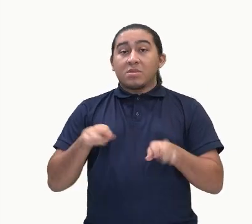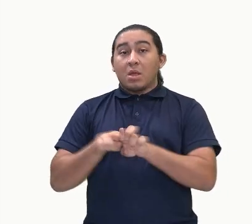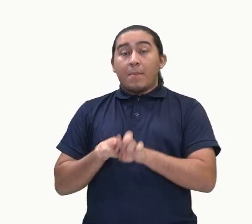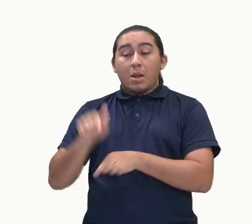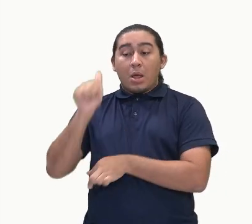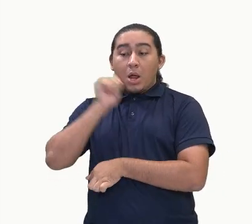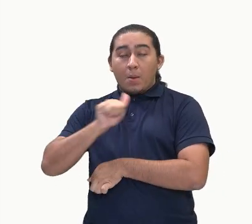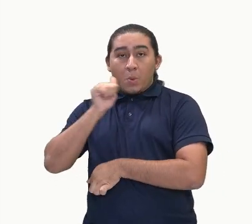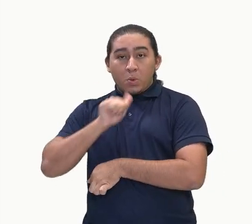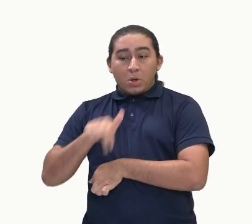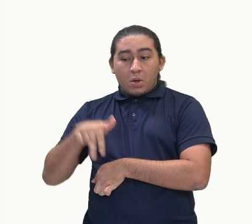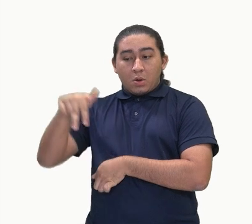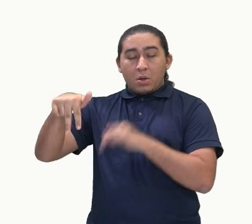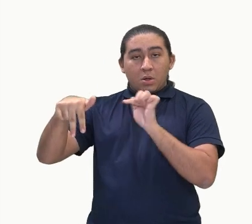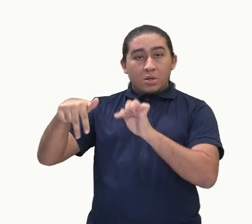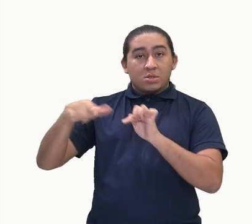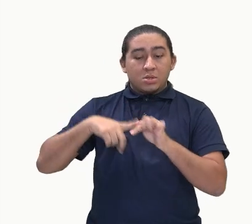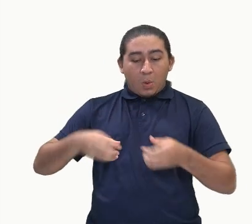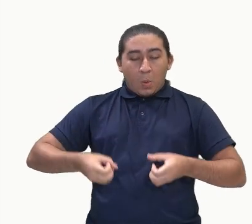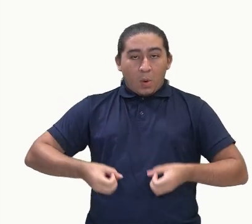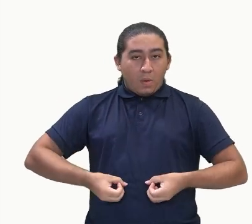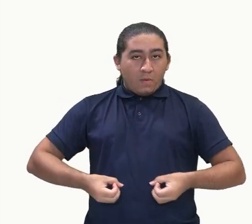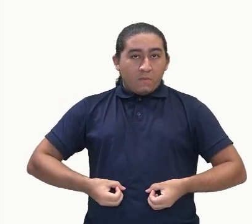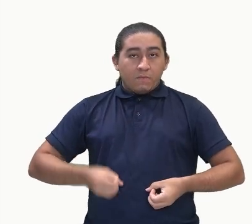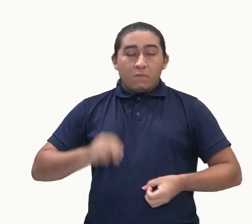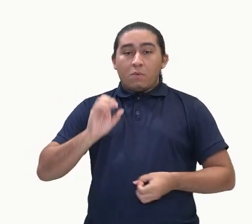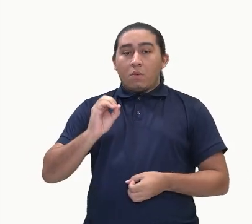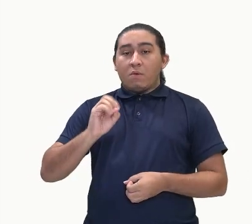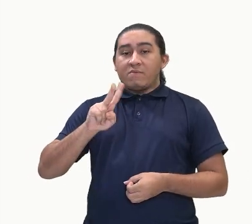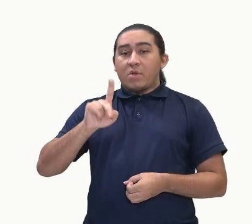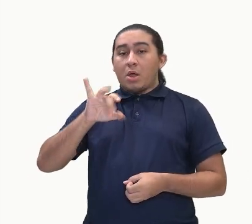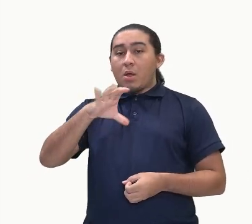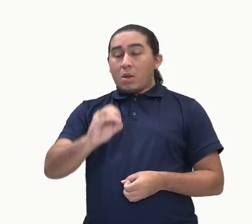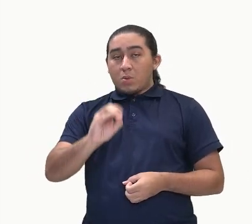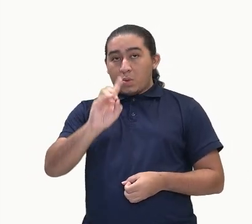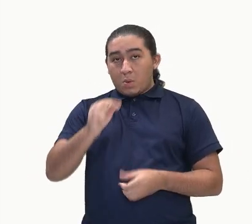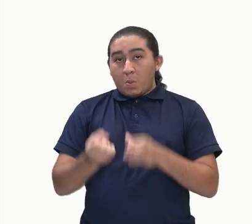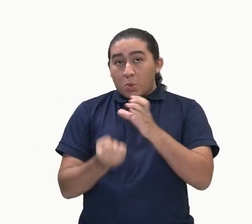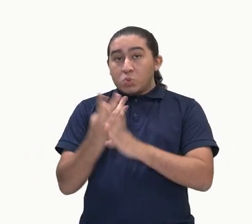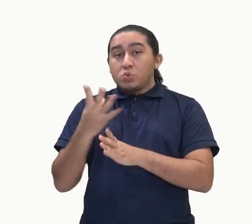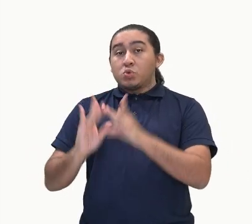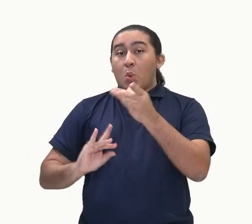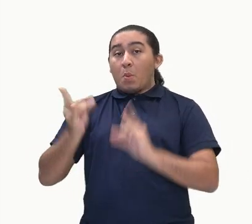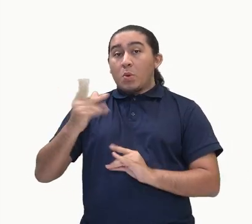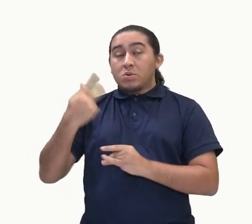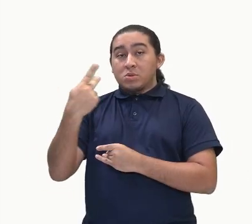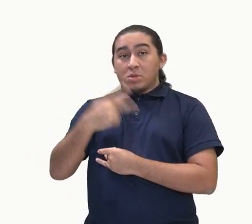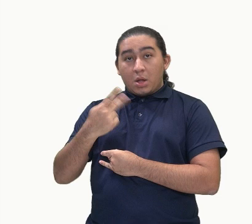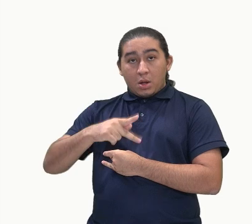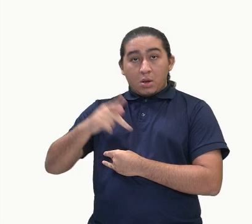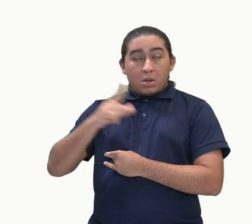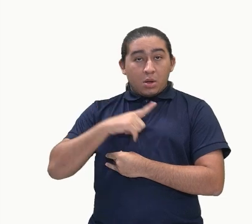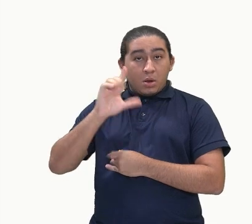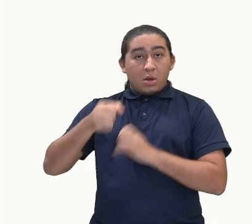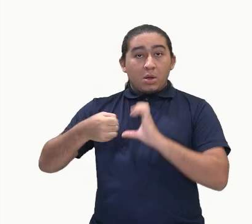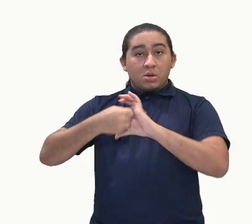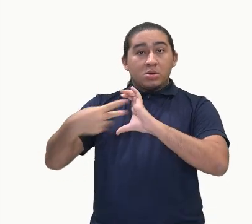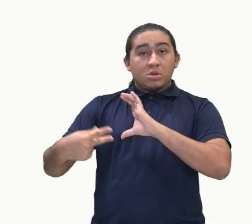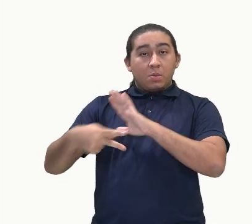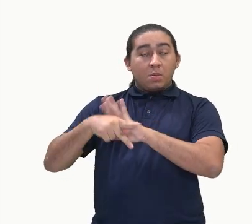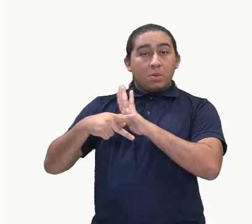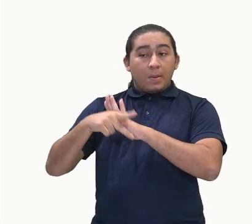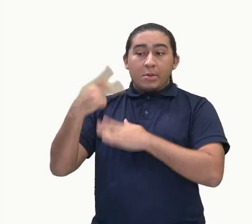ser aí, ó, uma glândula produtora desses hormônios que dão as características